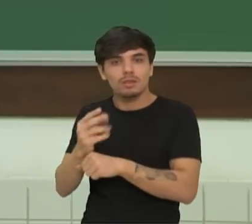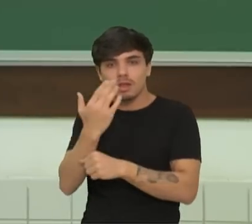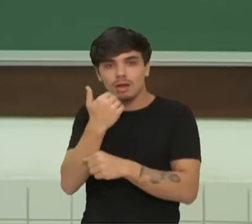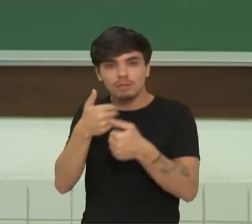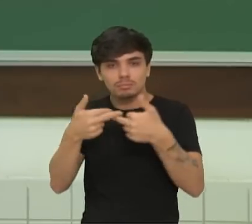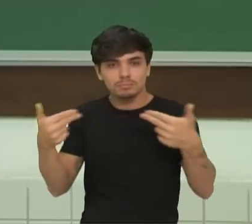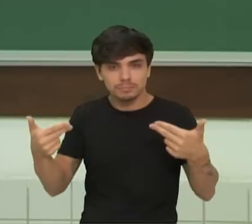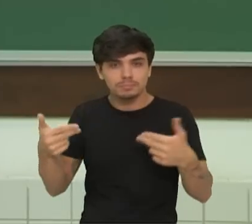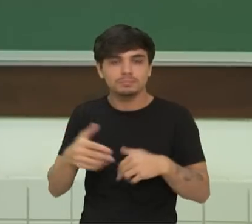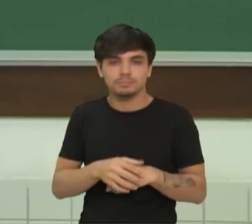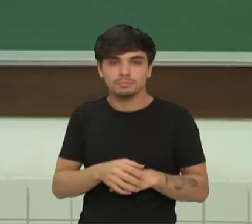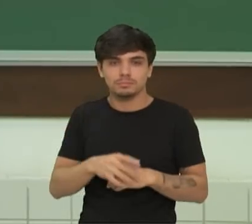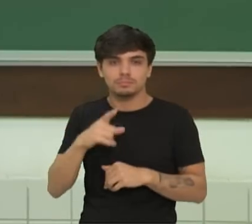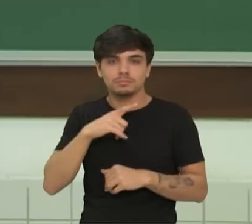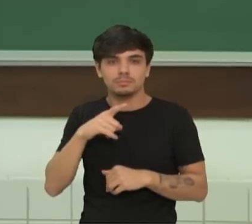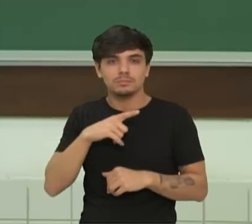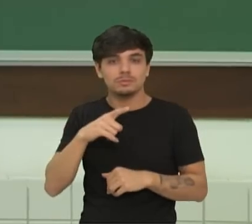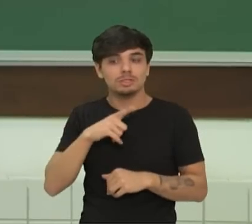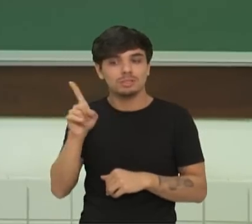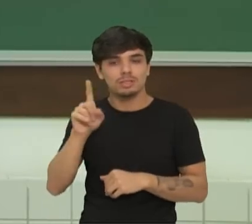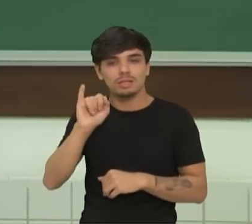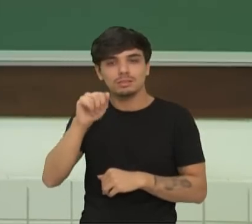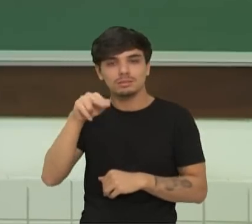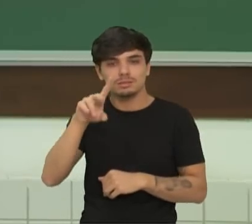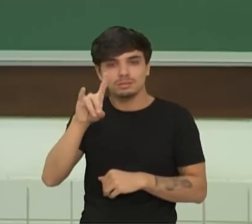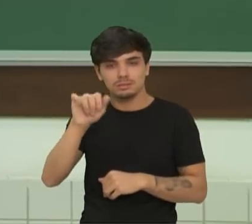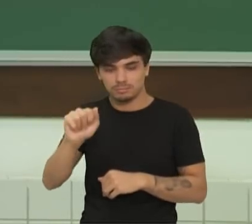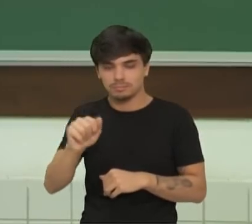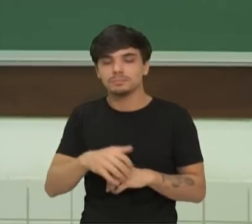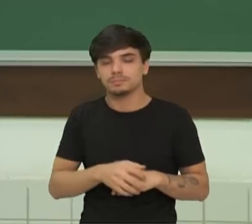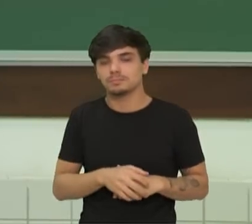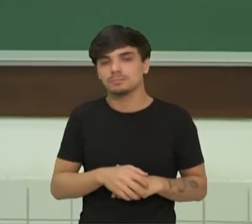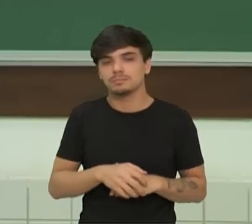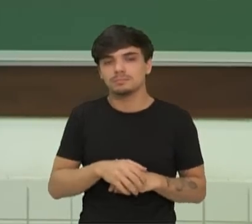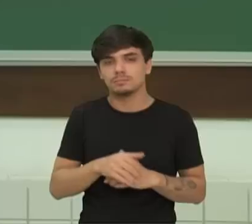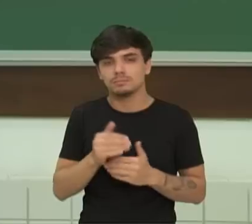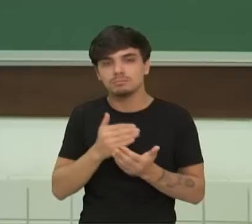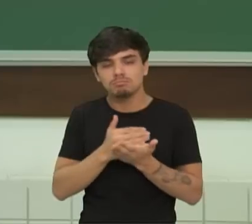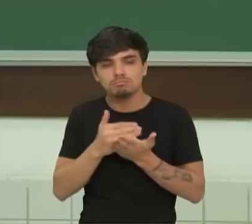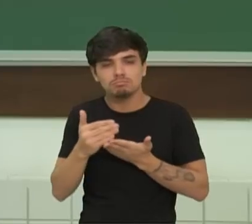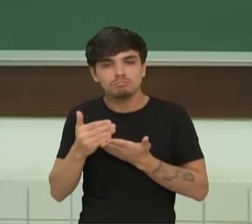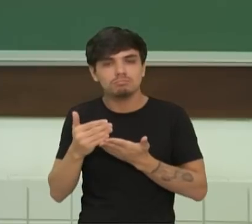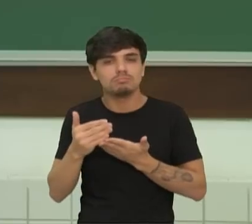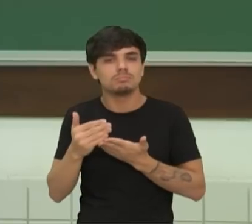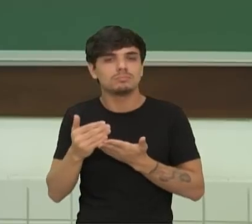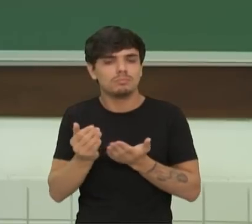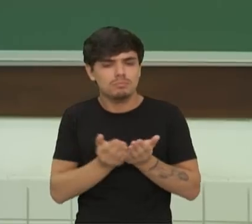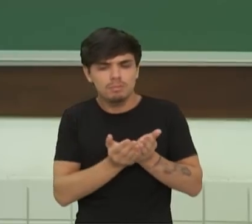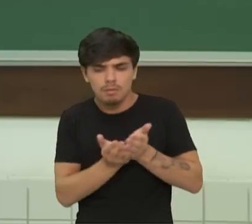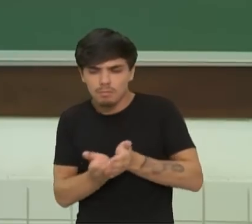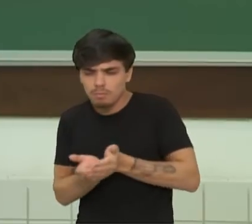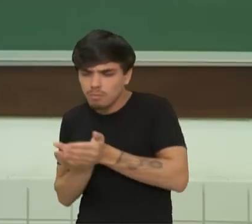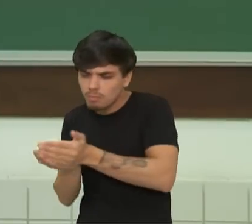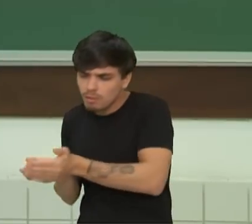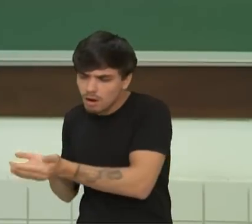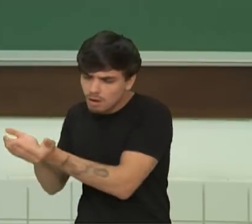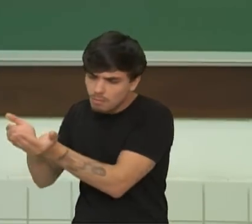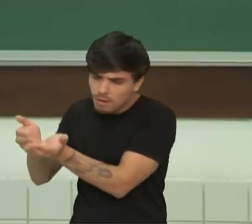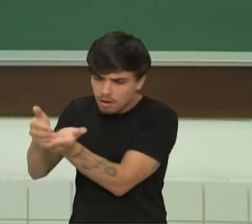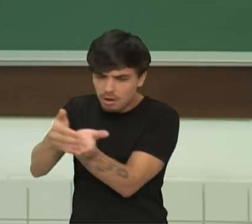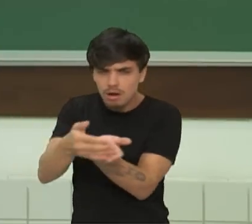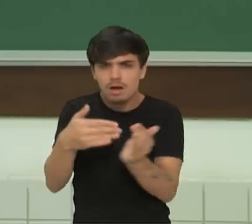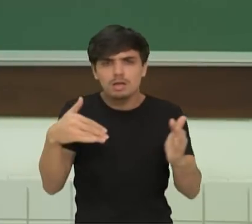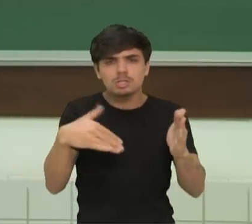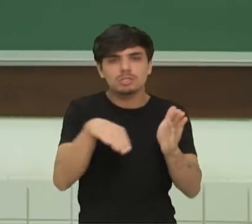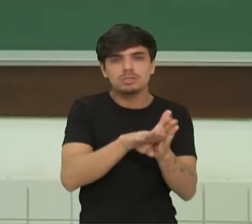que tinha muito lá na Índia. Daí eles saíam lá de navio para chegarem até a